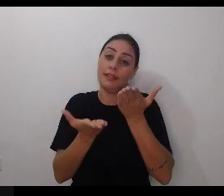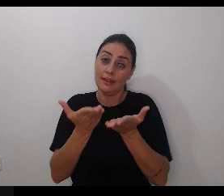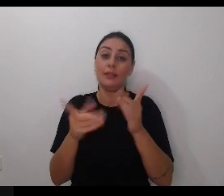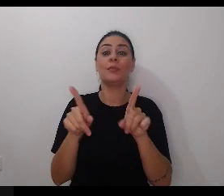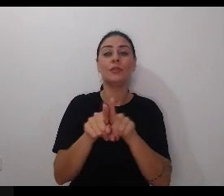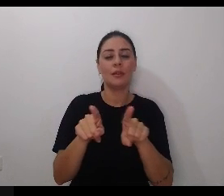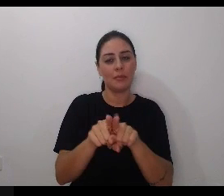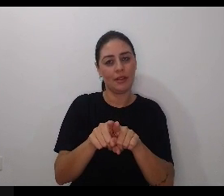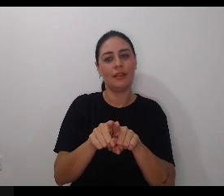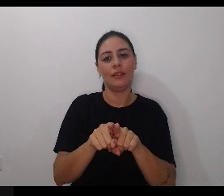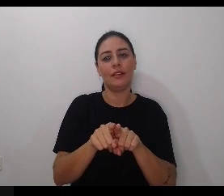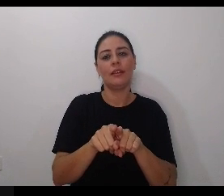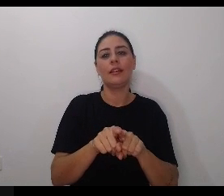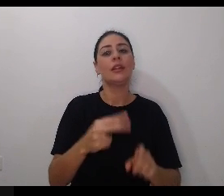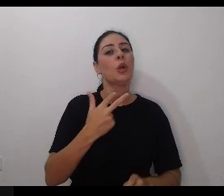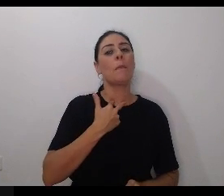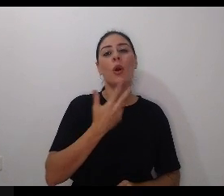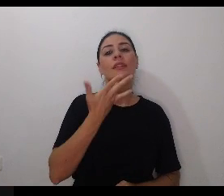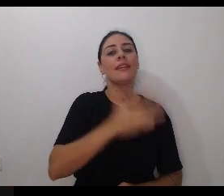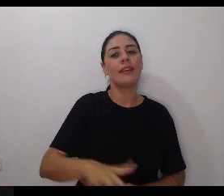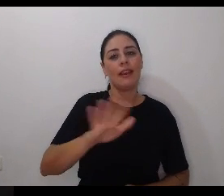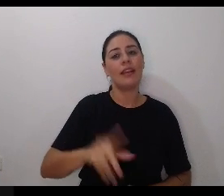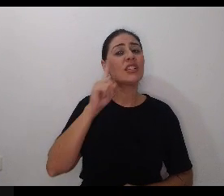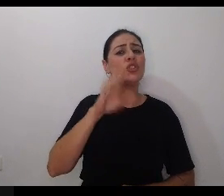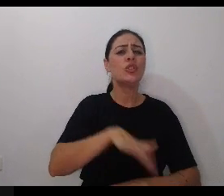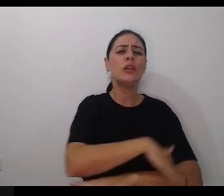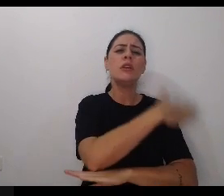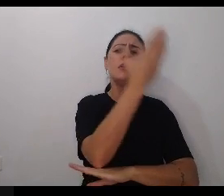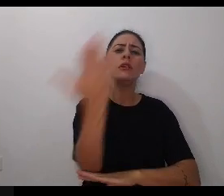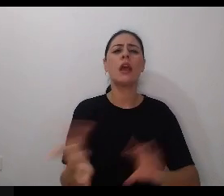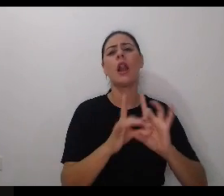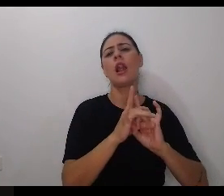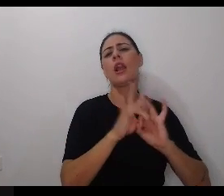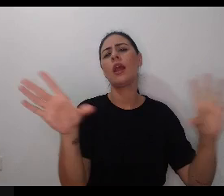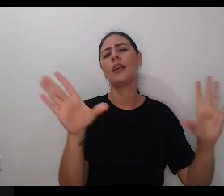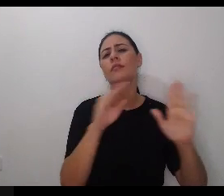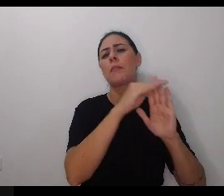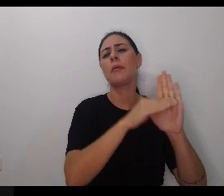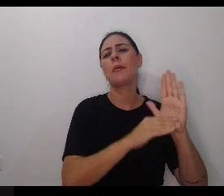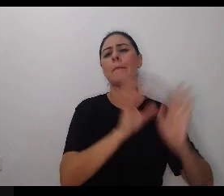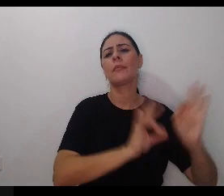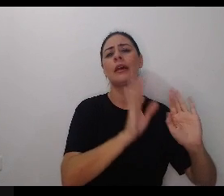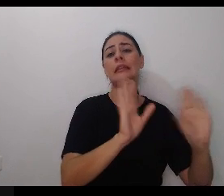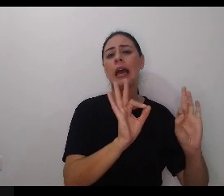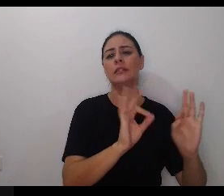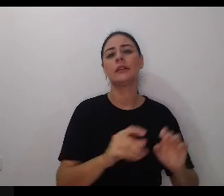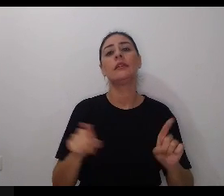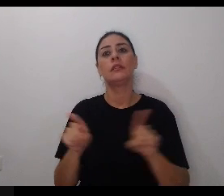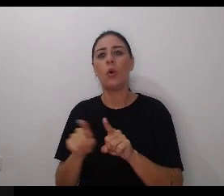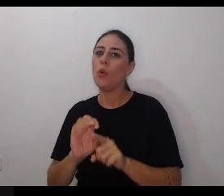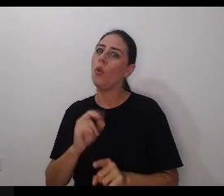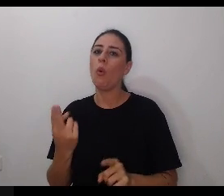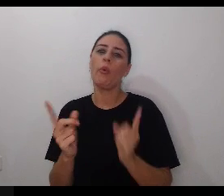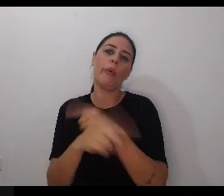E aí, dentro dessa rotina, é importante a gente pensar num equilíbrio, né? Nem a criança ficar só livre o dia inteiro,